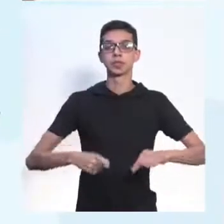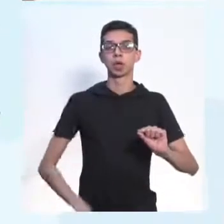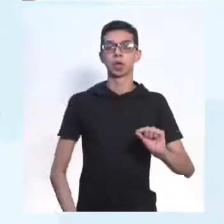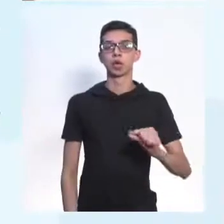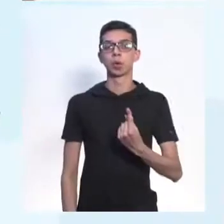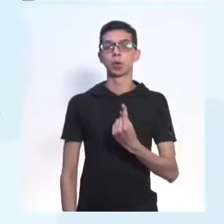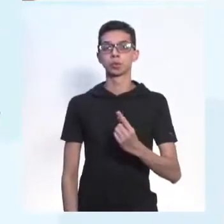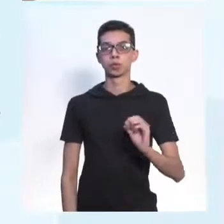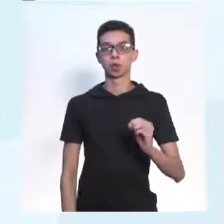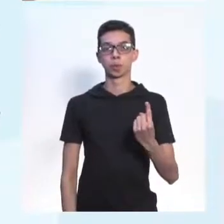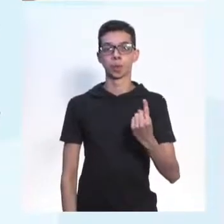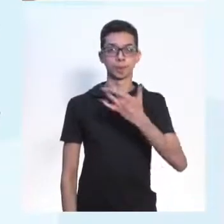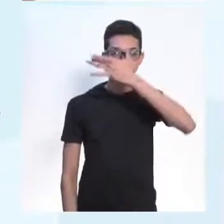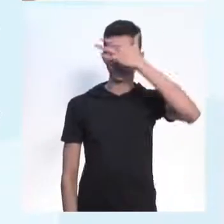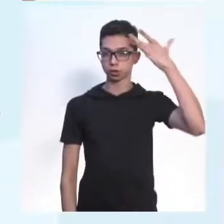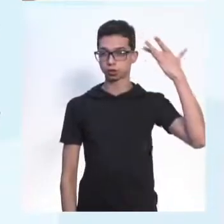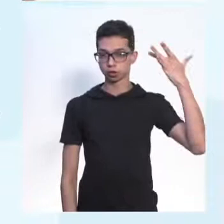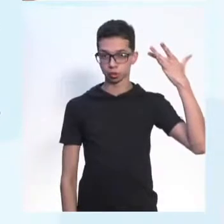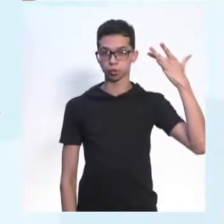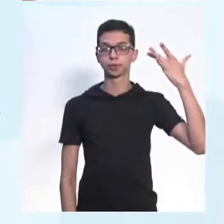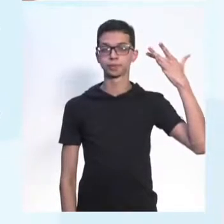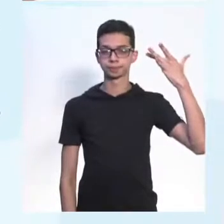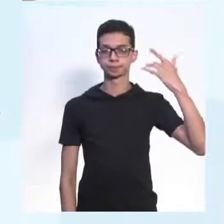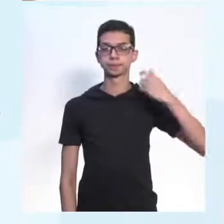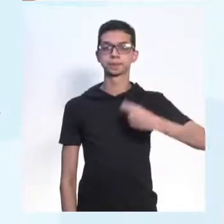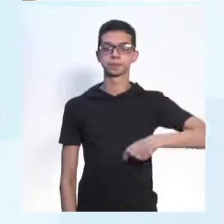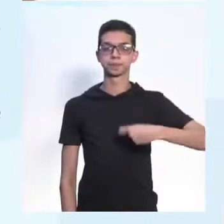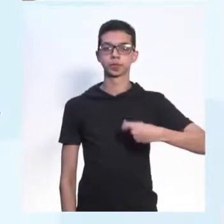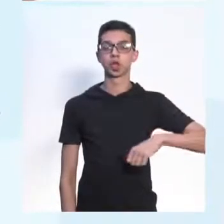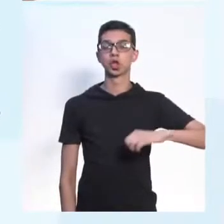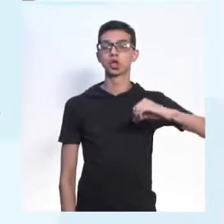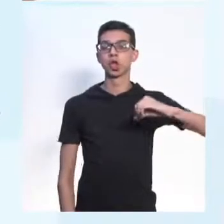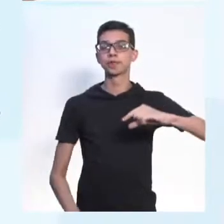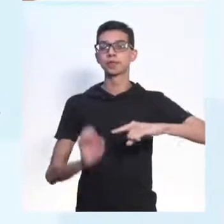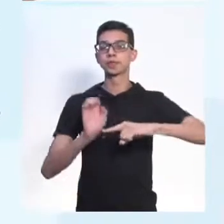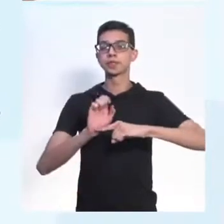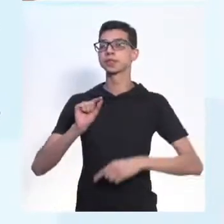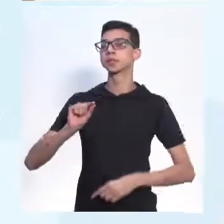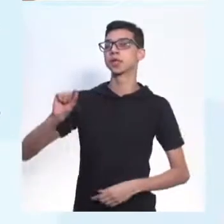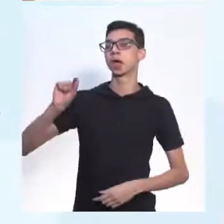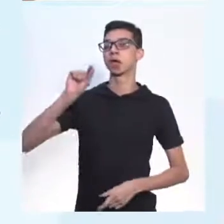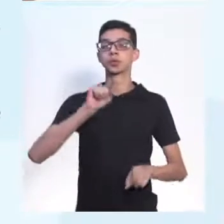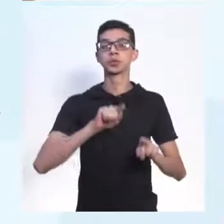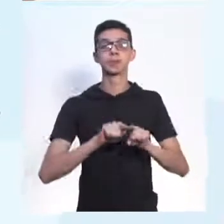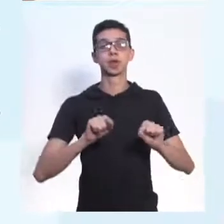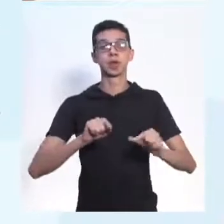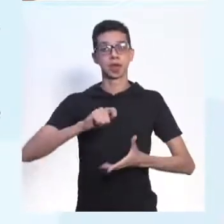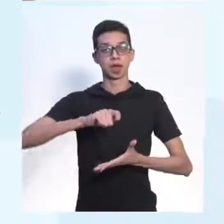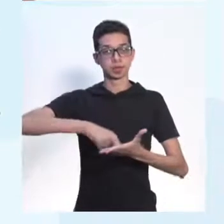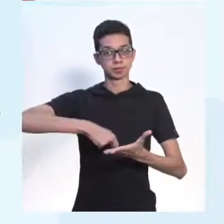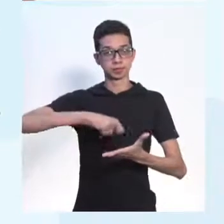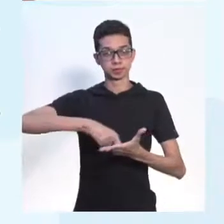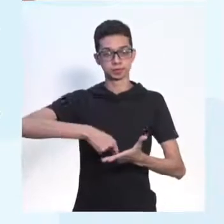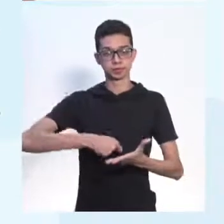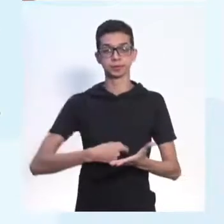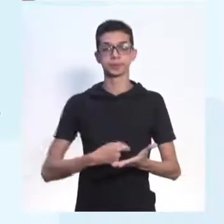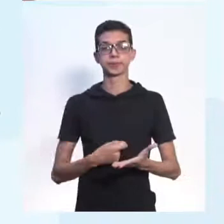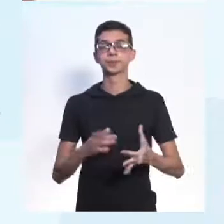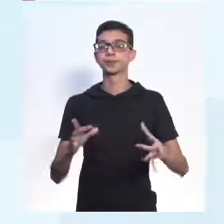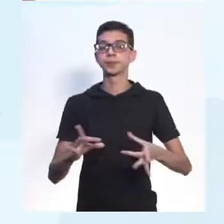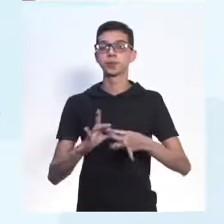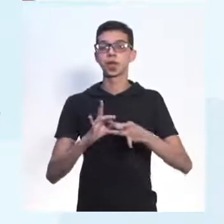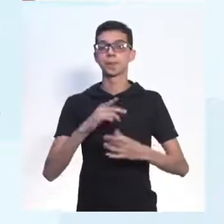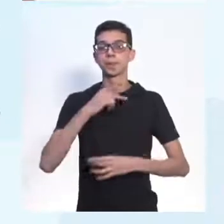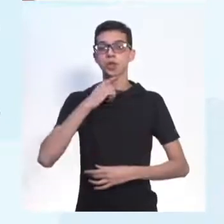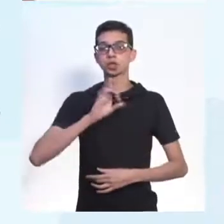101 pessoas que estejam distribuídas em pelo menos nove estados colher assinatura não é filiar ao